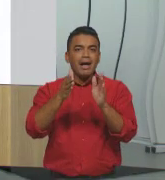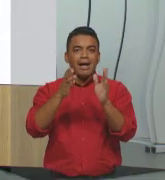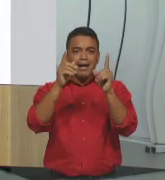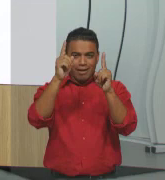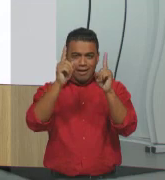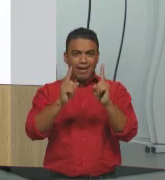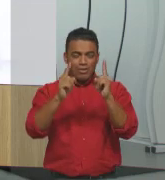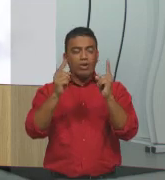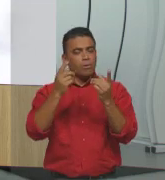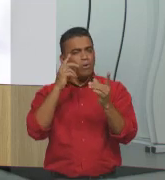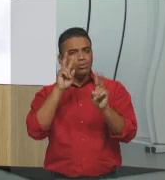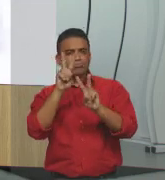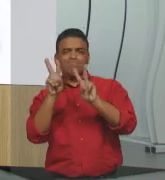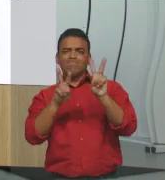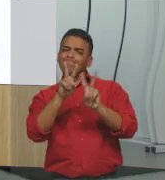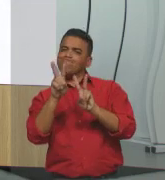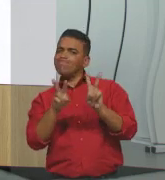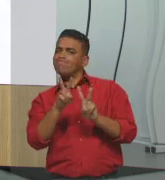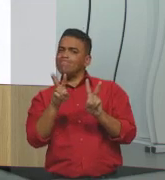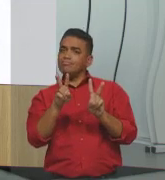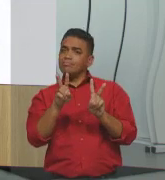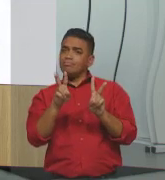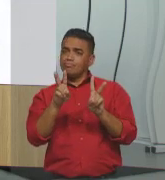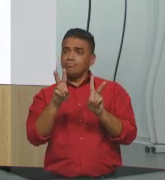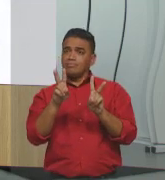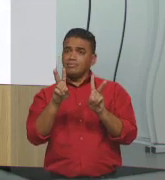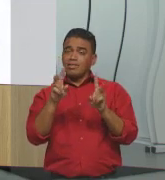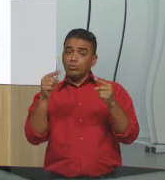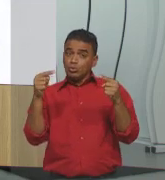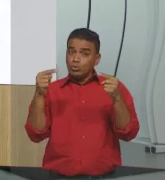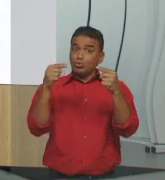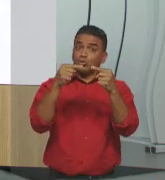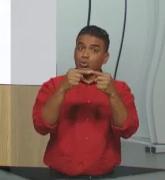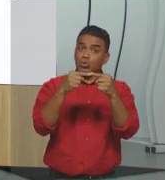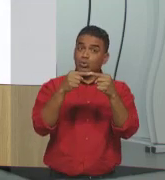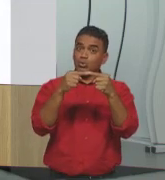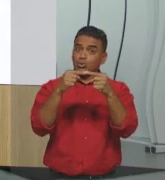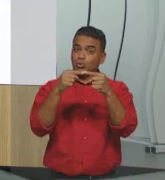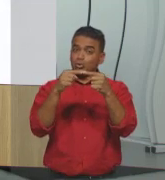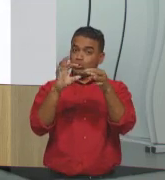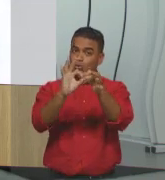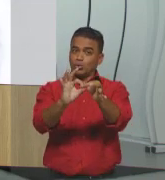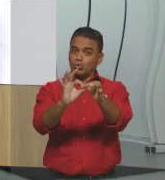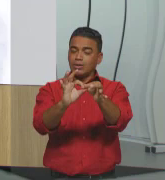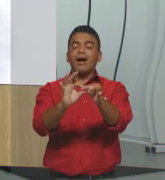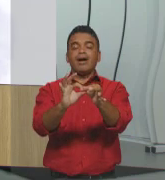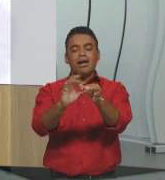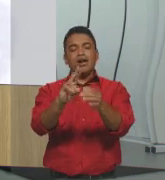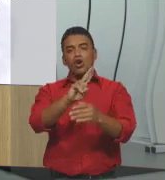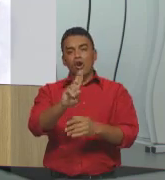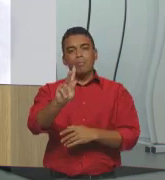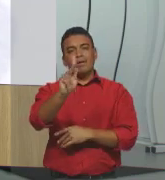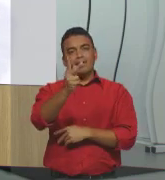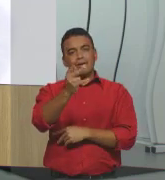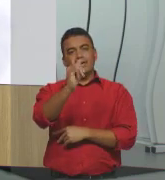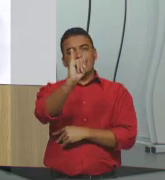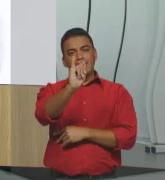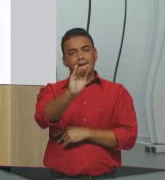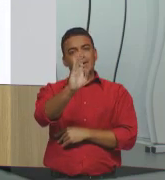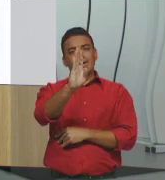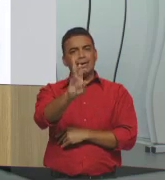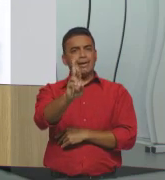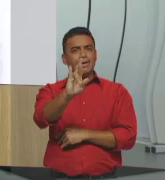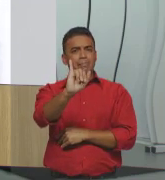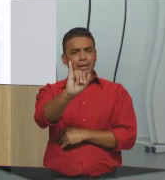posso analisar. Então, a partir do momento que junta essas fitas, eu chamo de hibridação. Como que